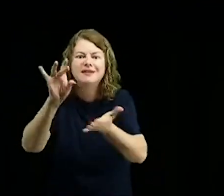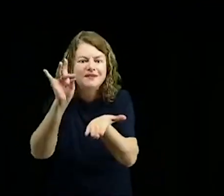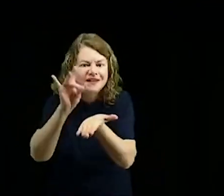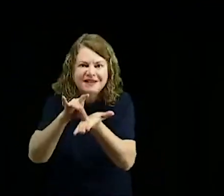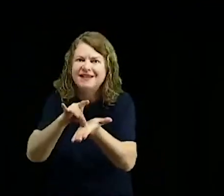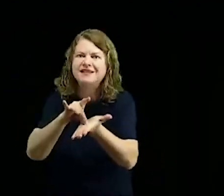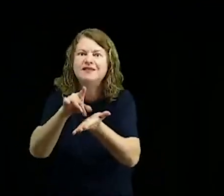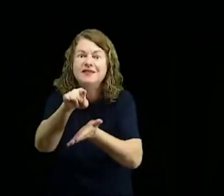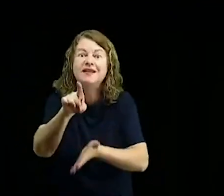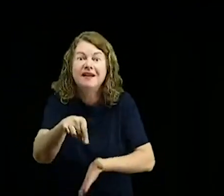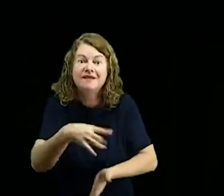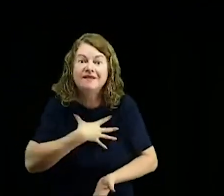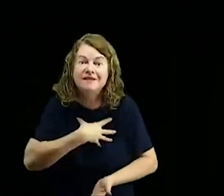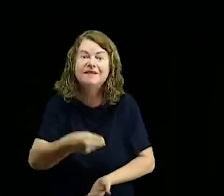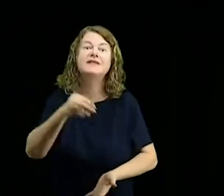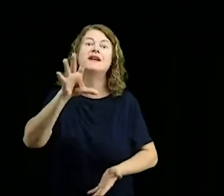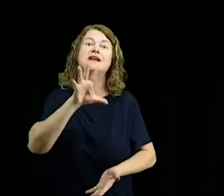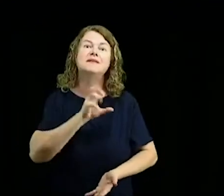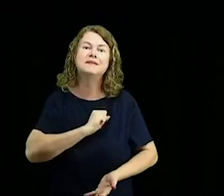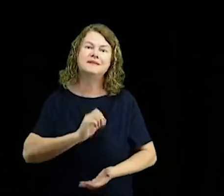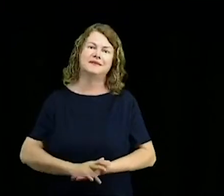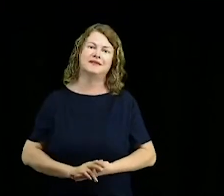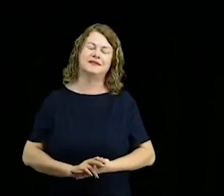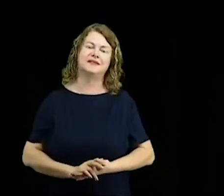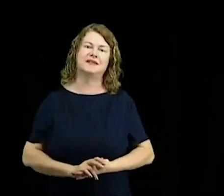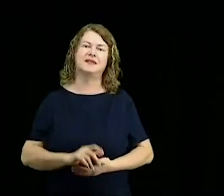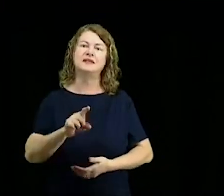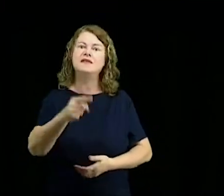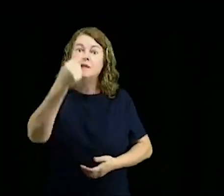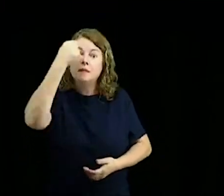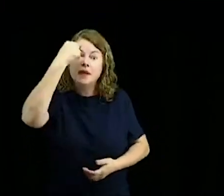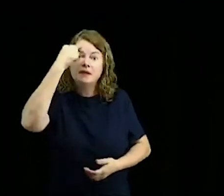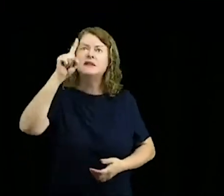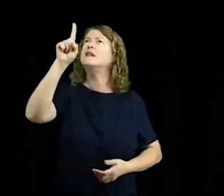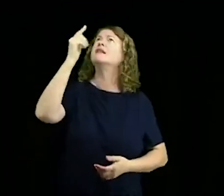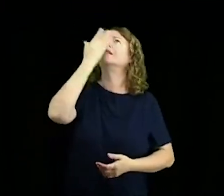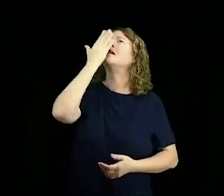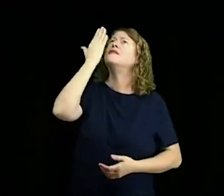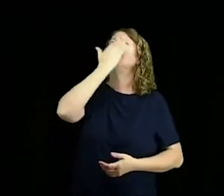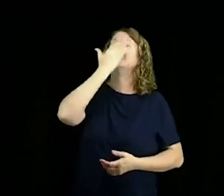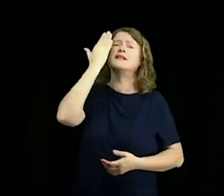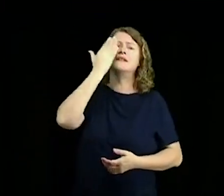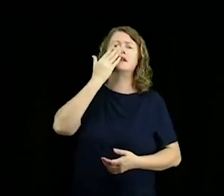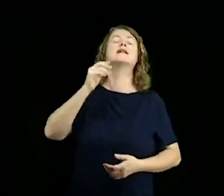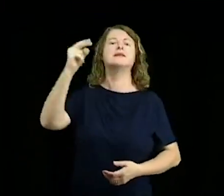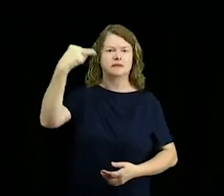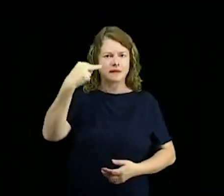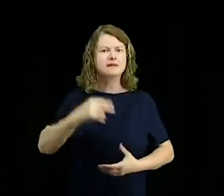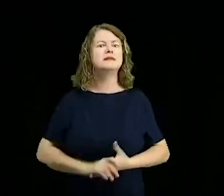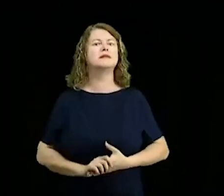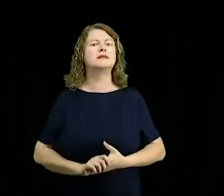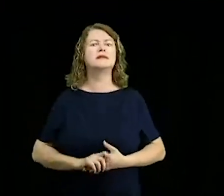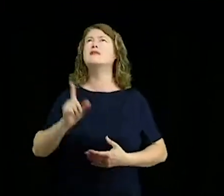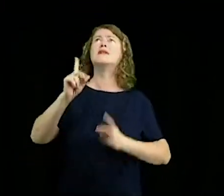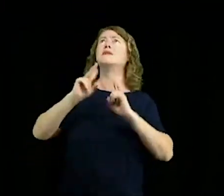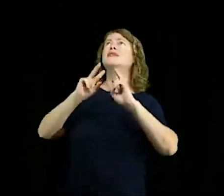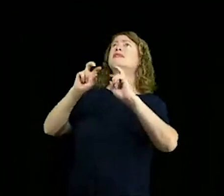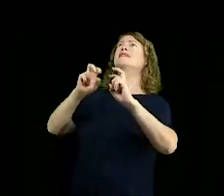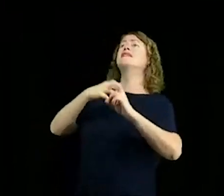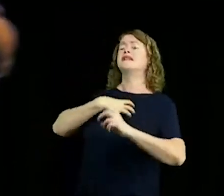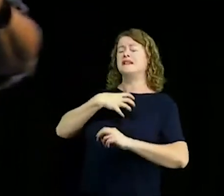Quando você pensa assim, Deus não está vendo. Está vendo. Deus não está percebendo meus sentimentos.